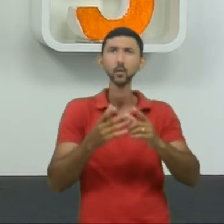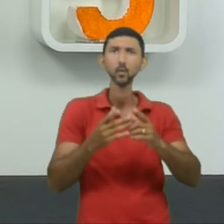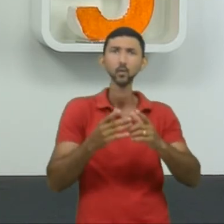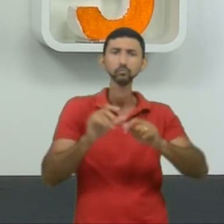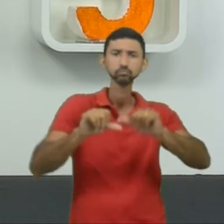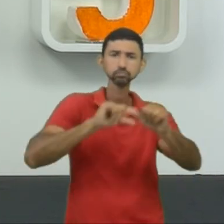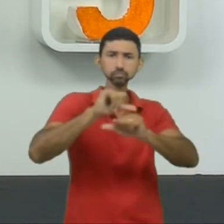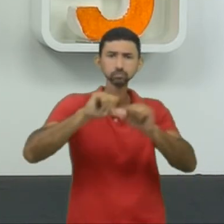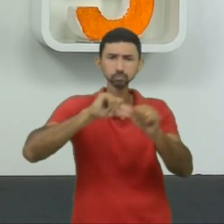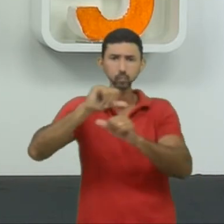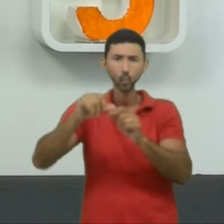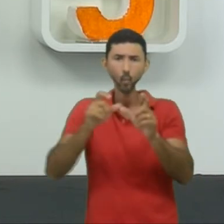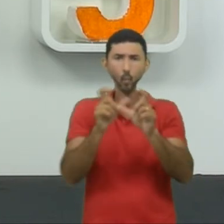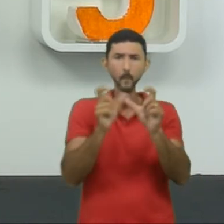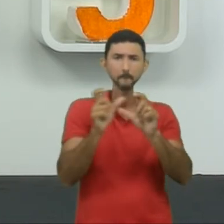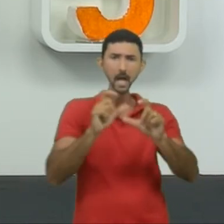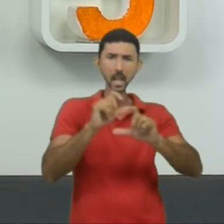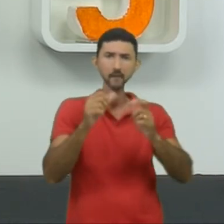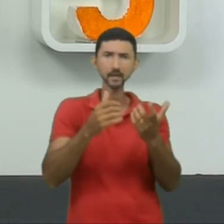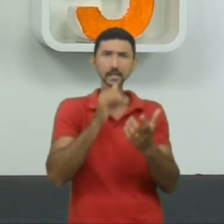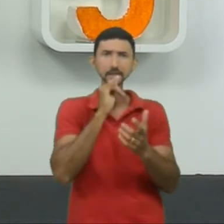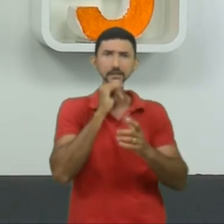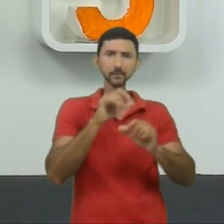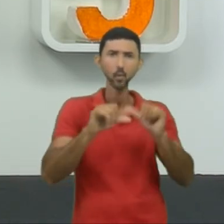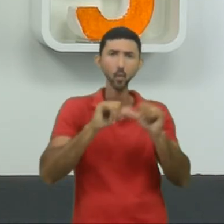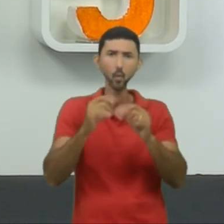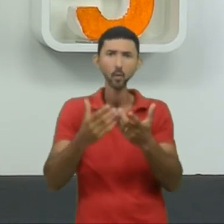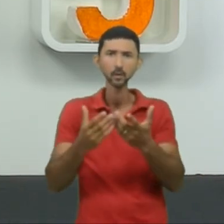não existem no nosso idioma. Por exemplo,